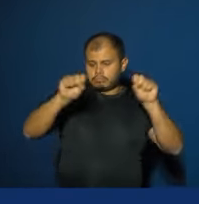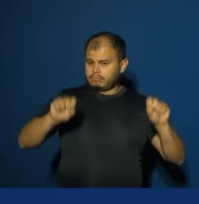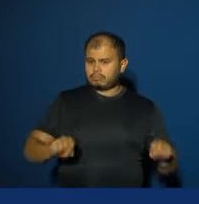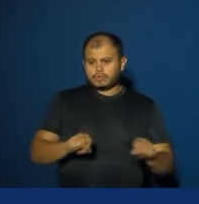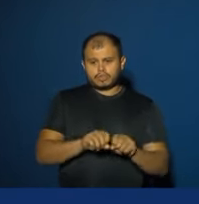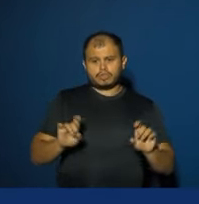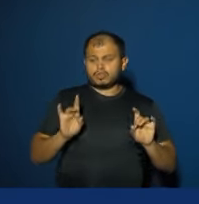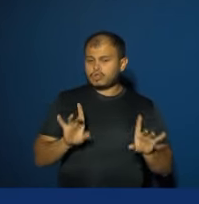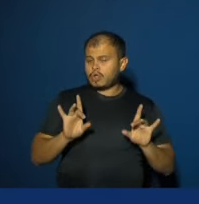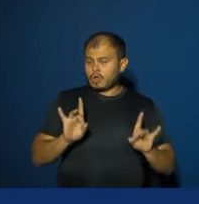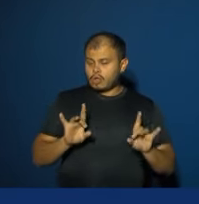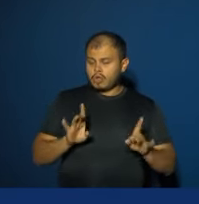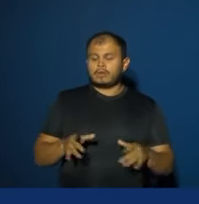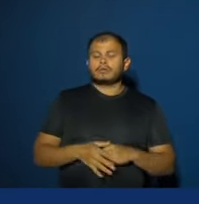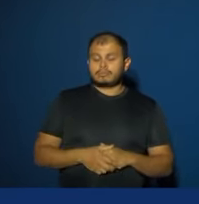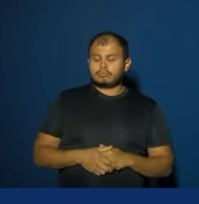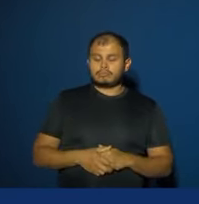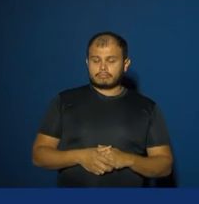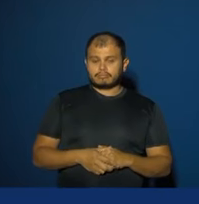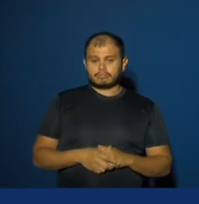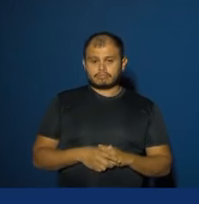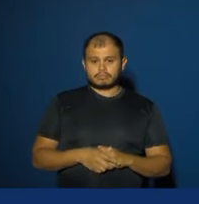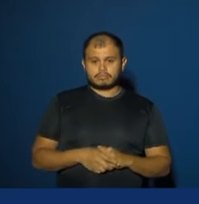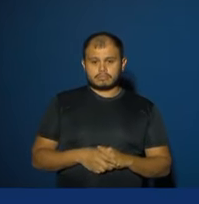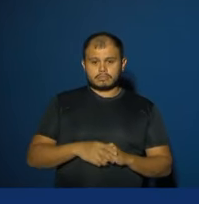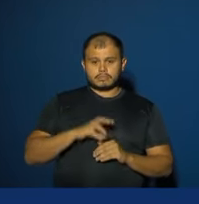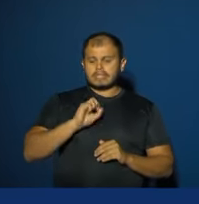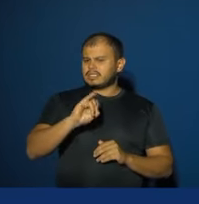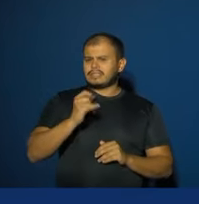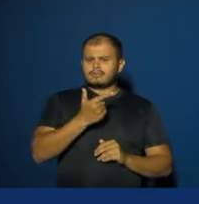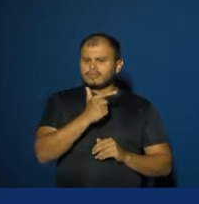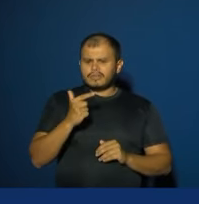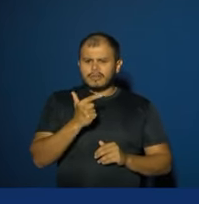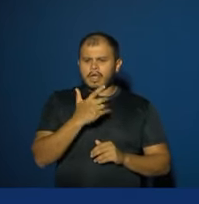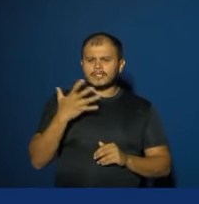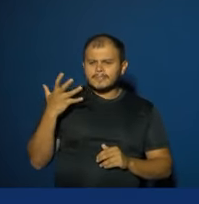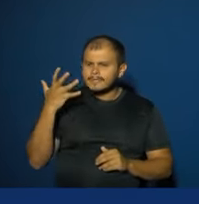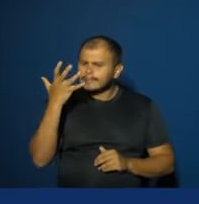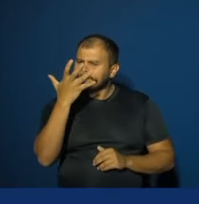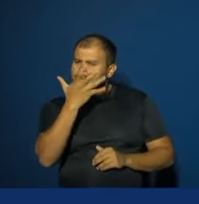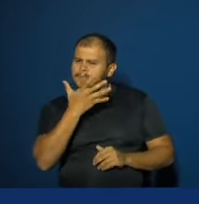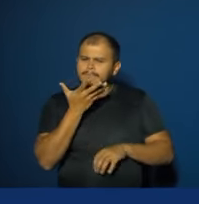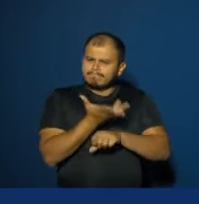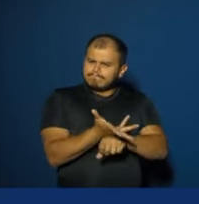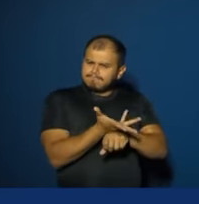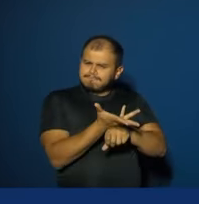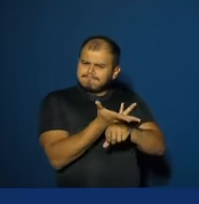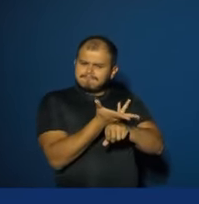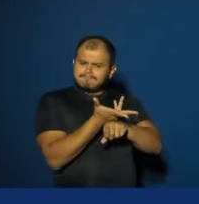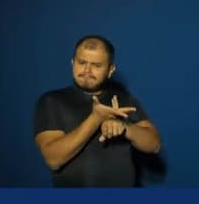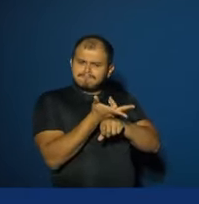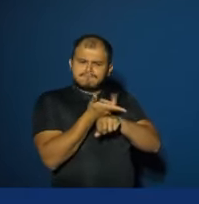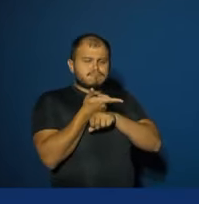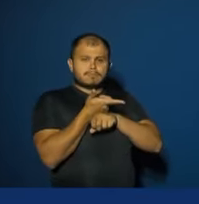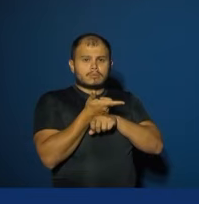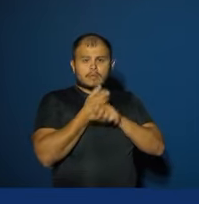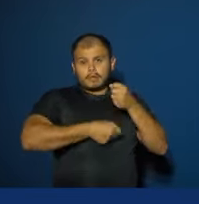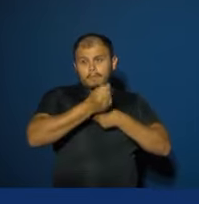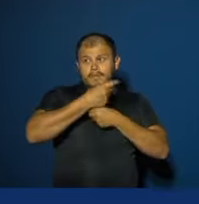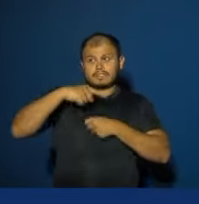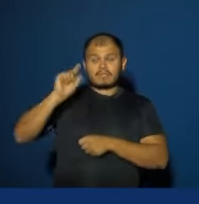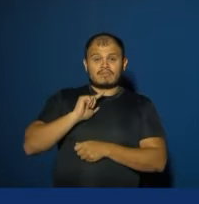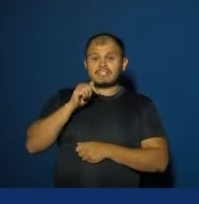apenas né se não se não acontecer se não encantar se não tiver eh ano passado foram 7.000